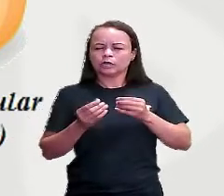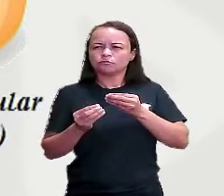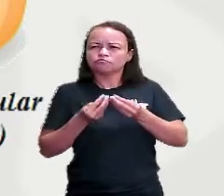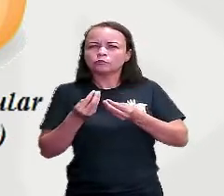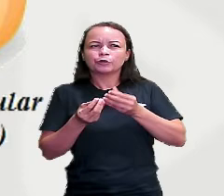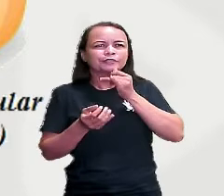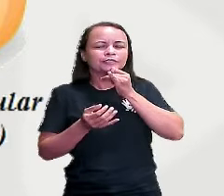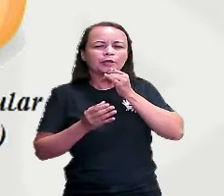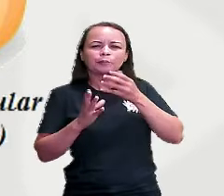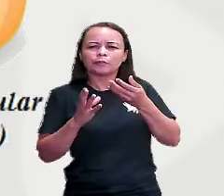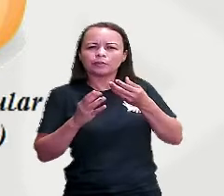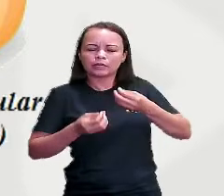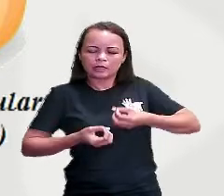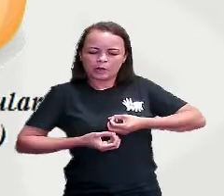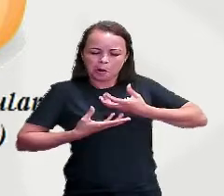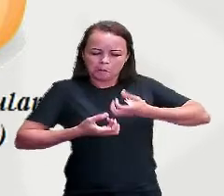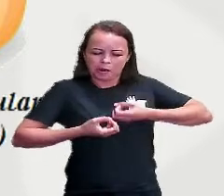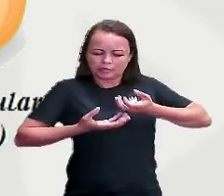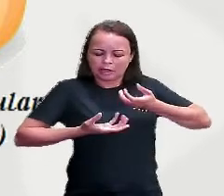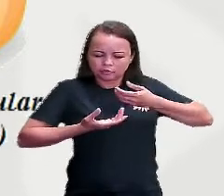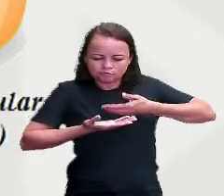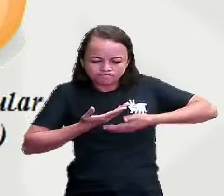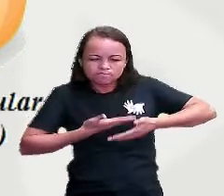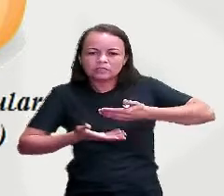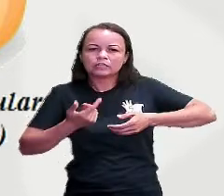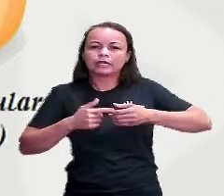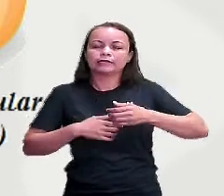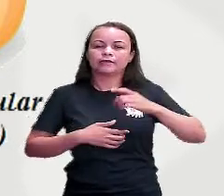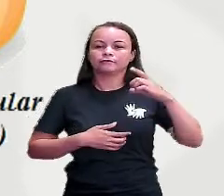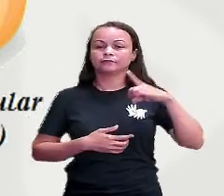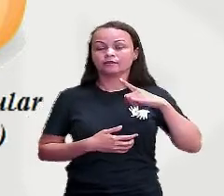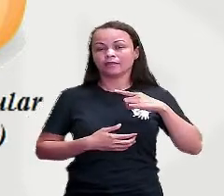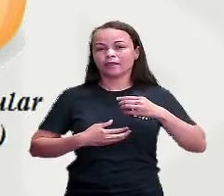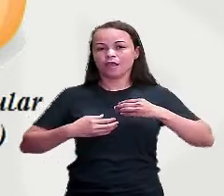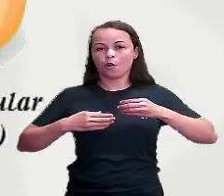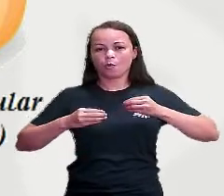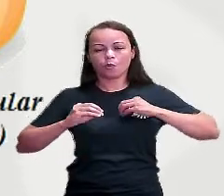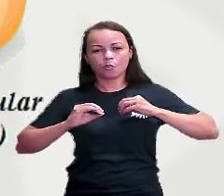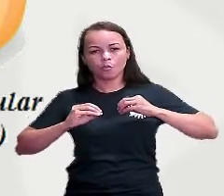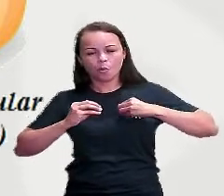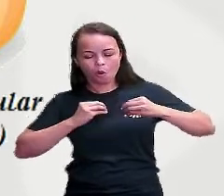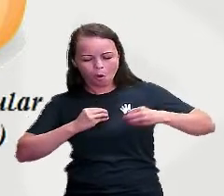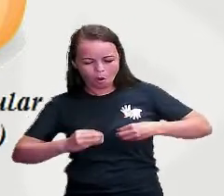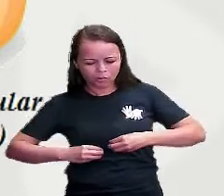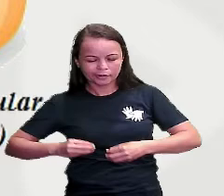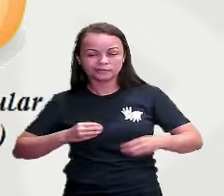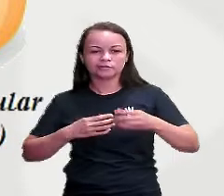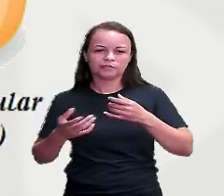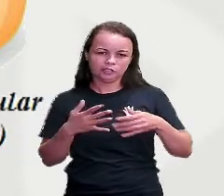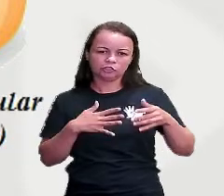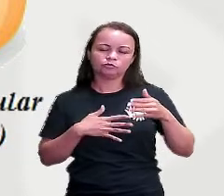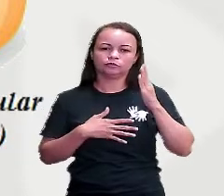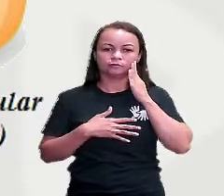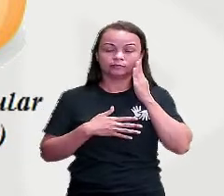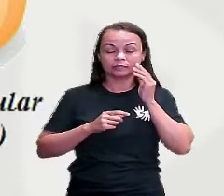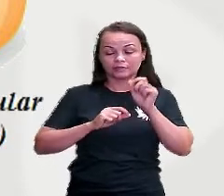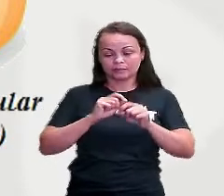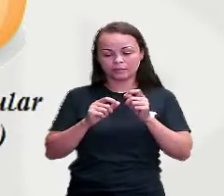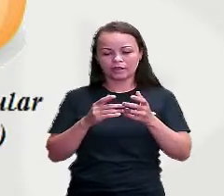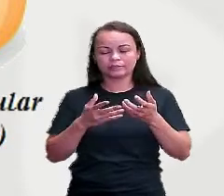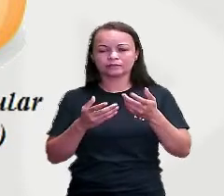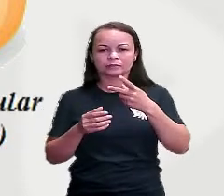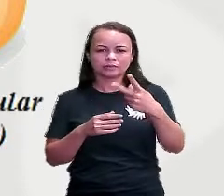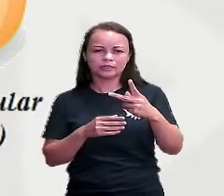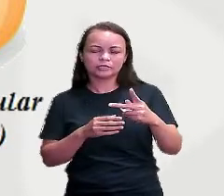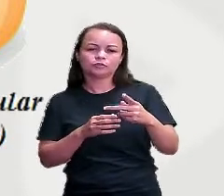resposta. A resposta é essa, que atenda às necessidades desse organismo. E ali, logo abaixo, você vê outro tipo de célula, sem esse